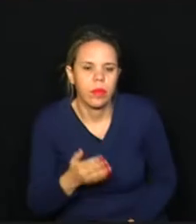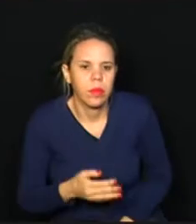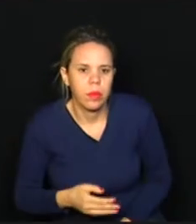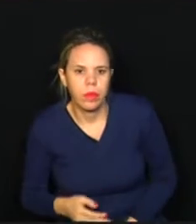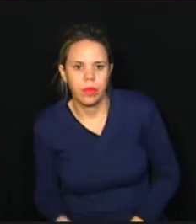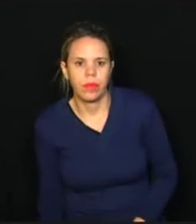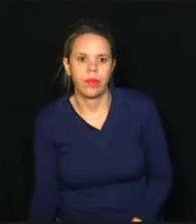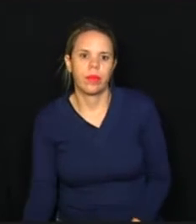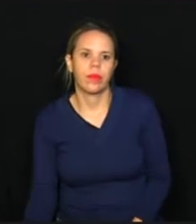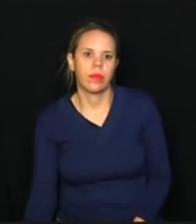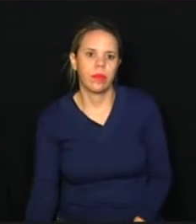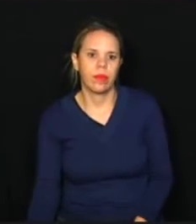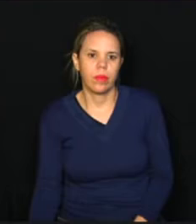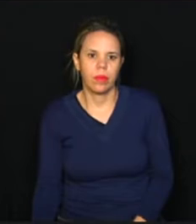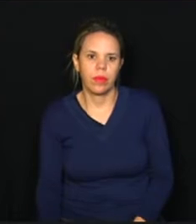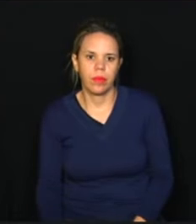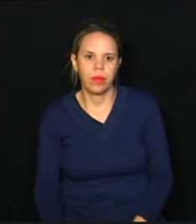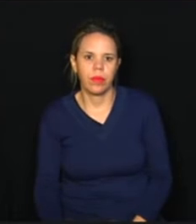não